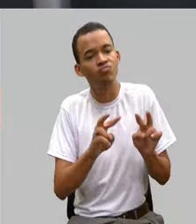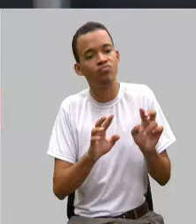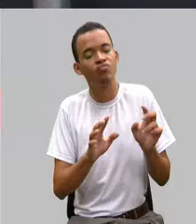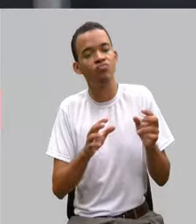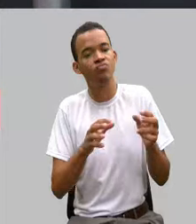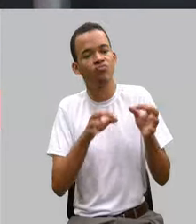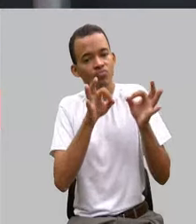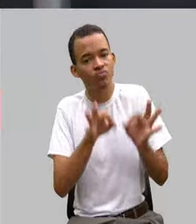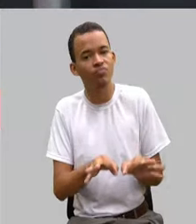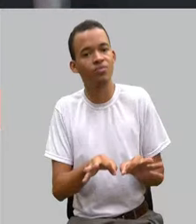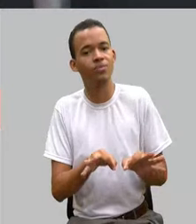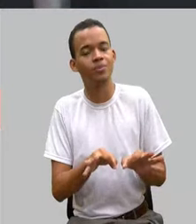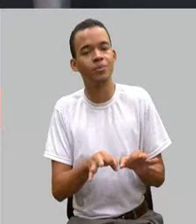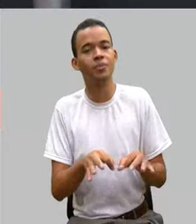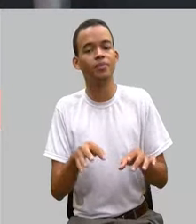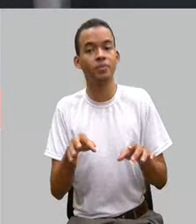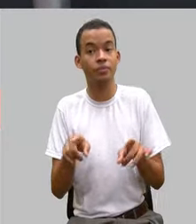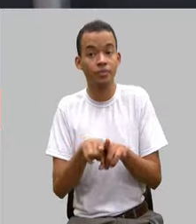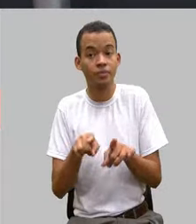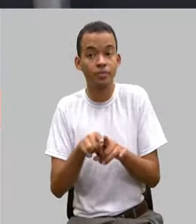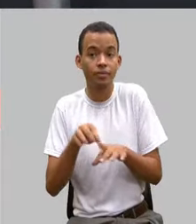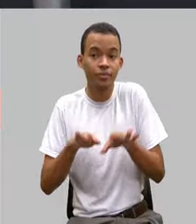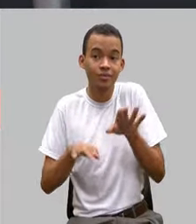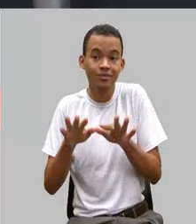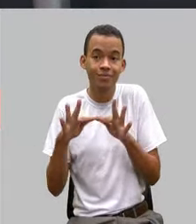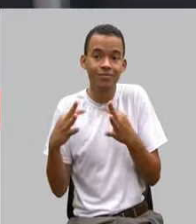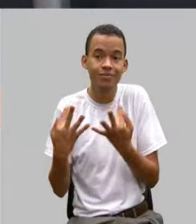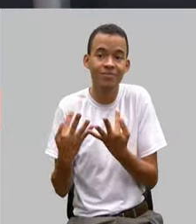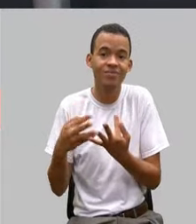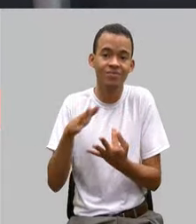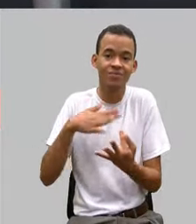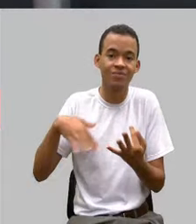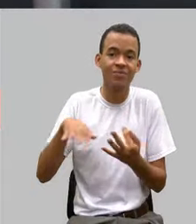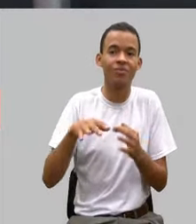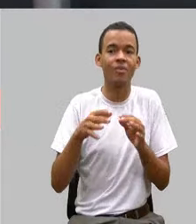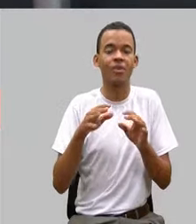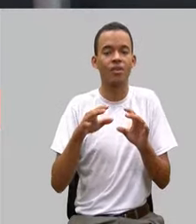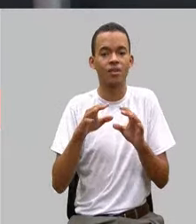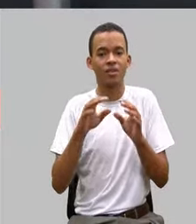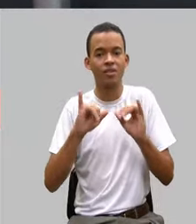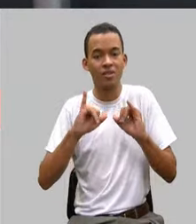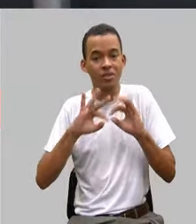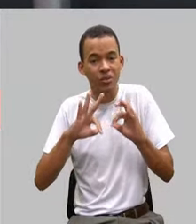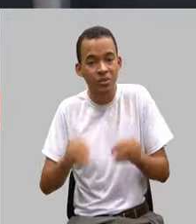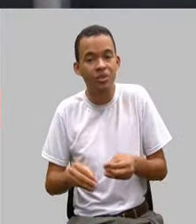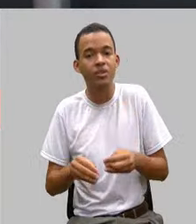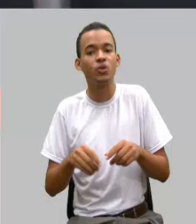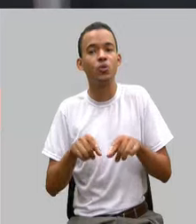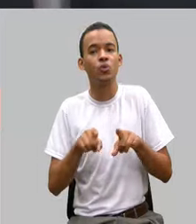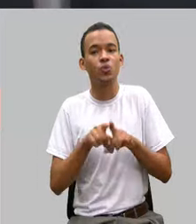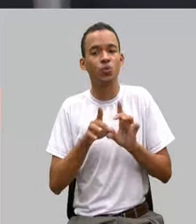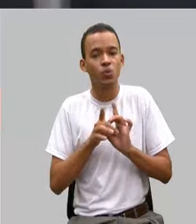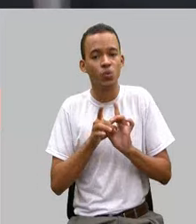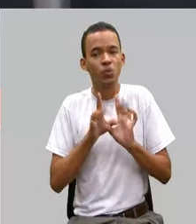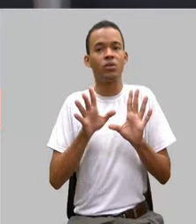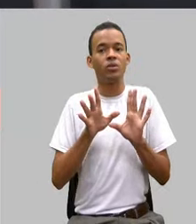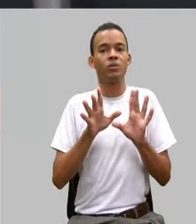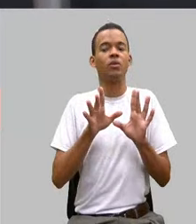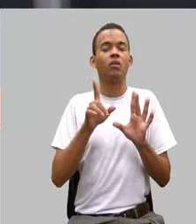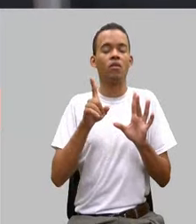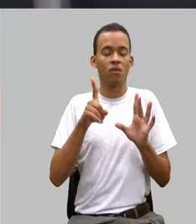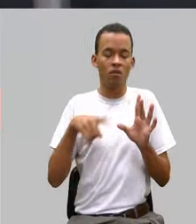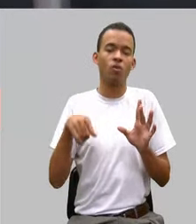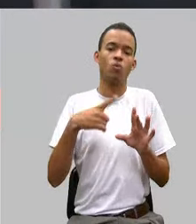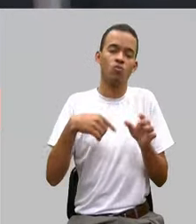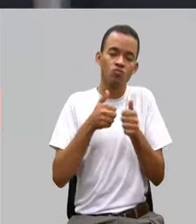famílias inteiras de sua condição de saúde de sua integridade e liberdade devem ser o norte e guia de nossos